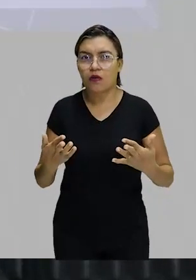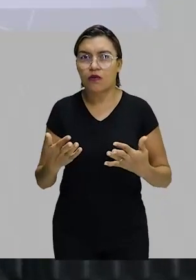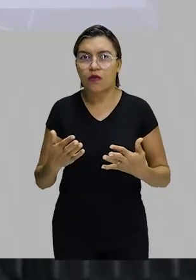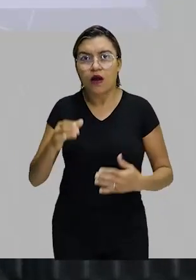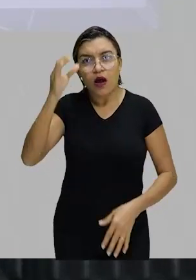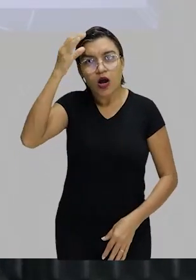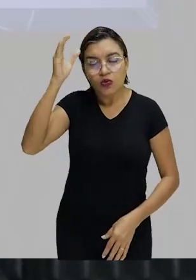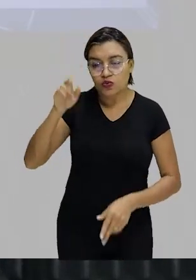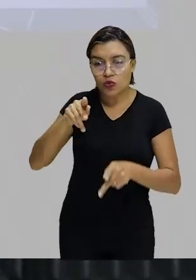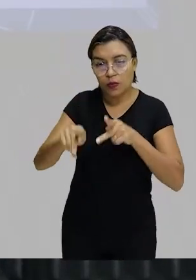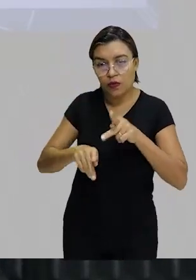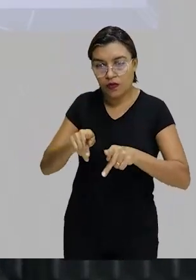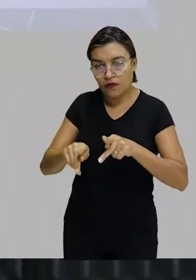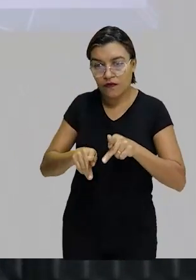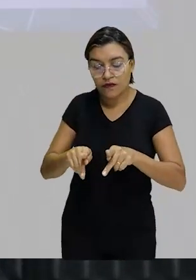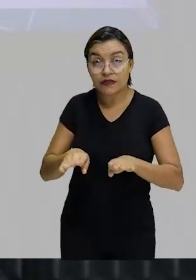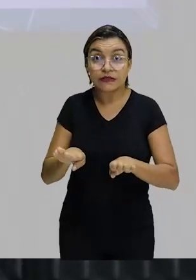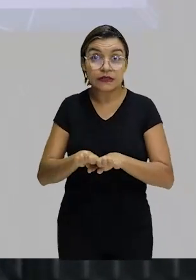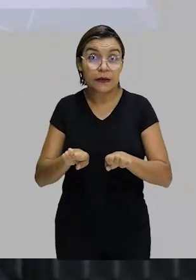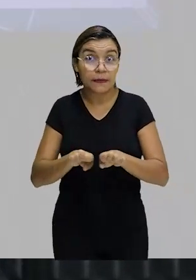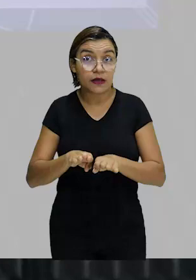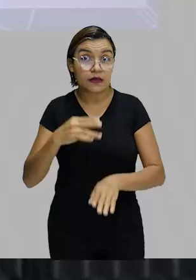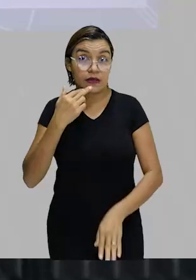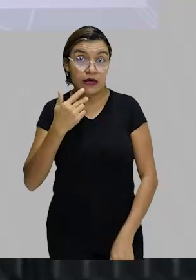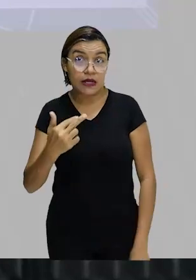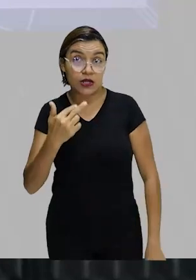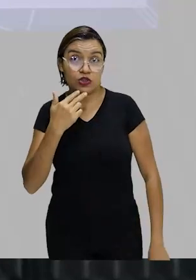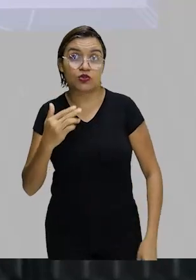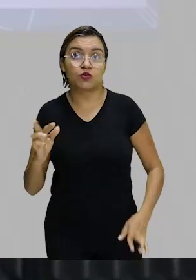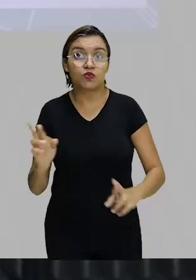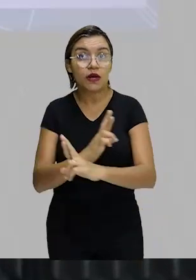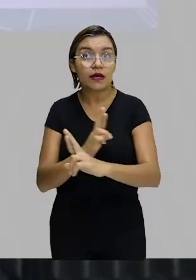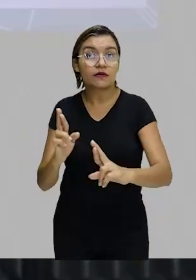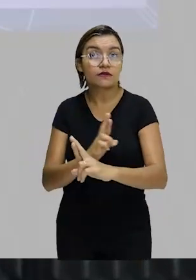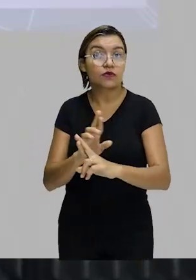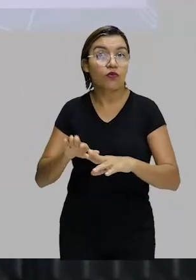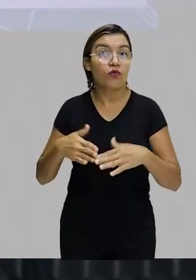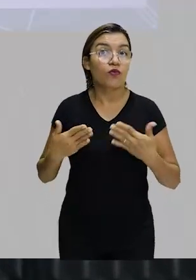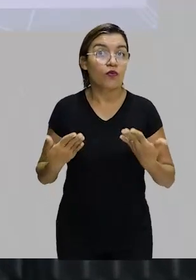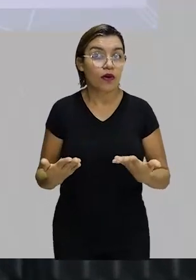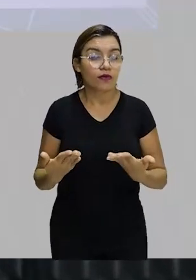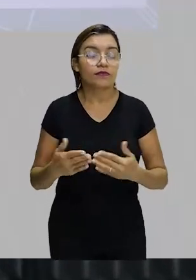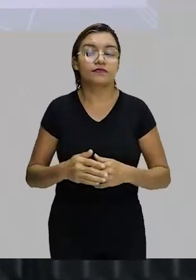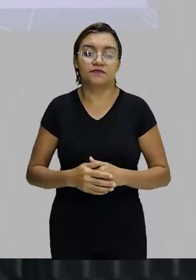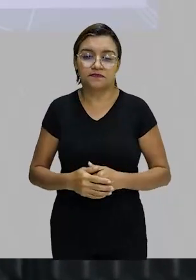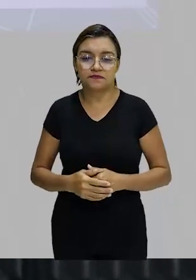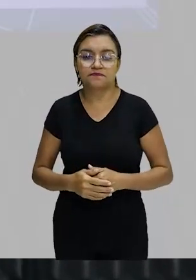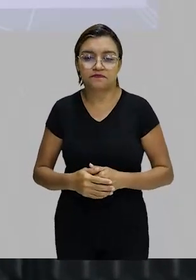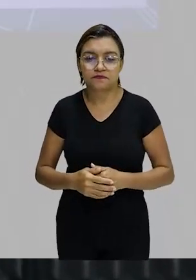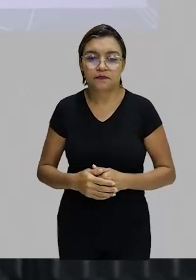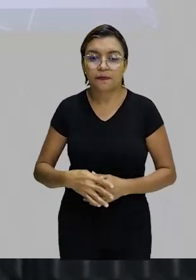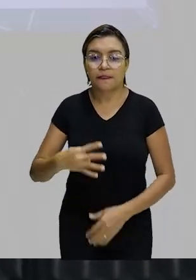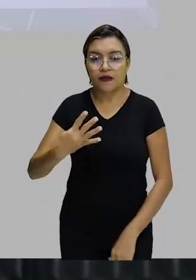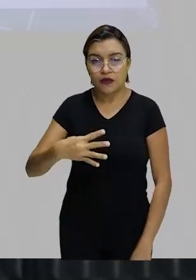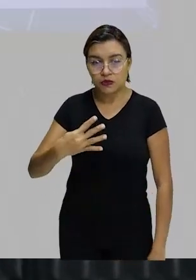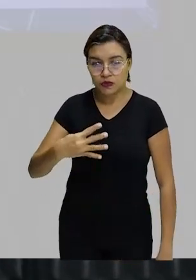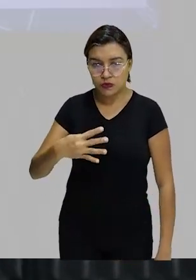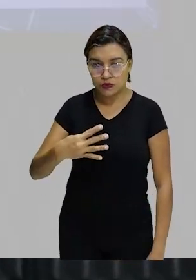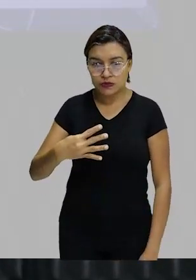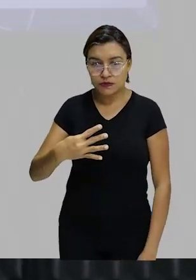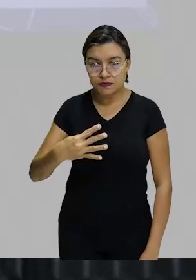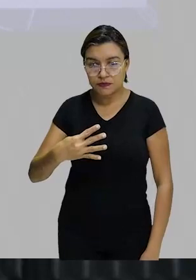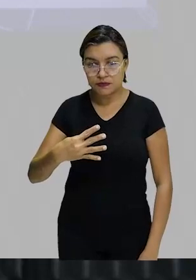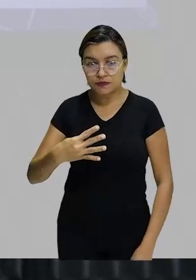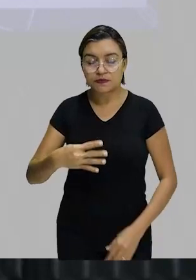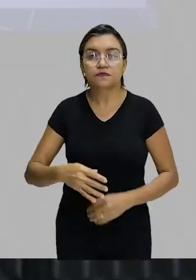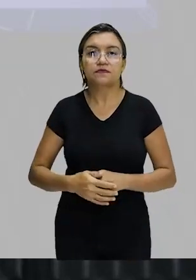pop e o idioma, que acaba sendo o nosso foco, aula de inglês, estudo de uma língua estrangeira a partir da cultura